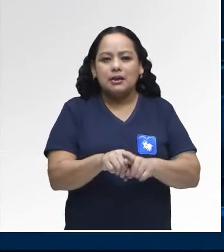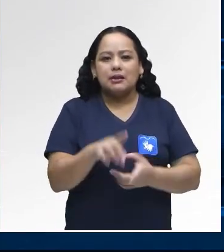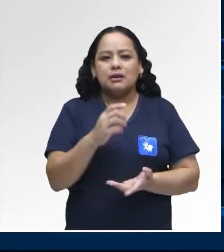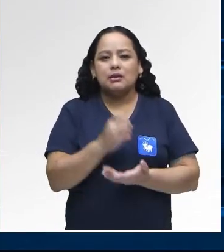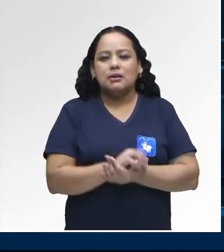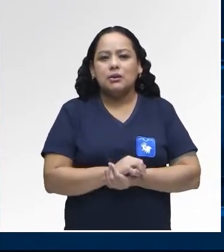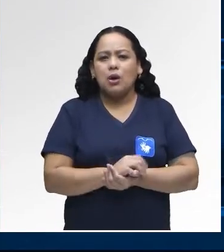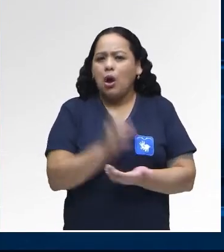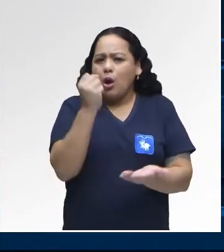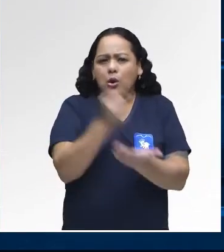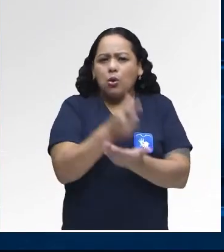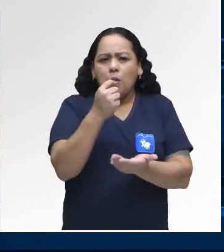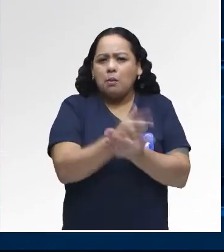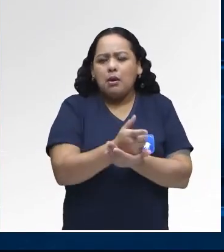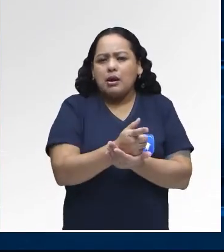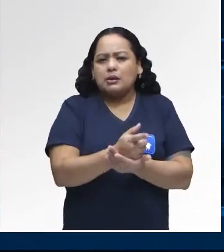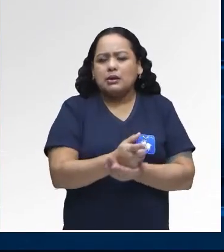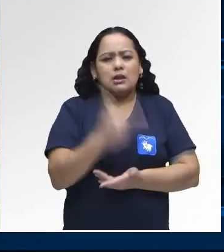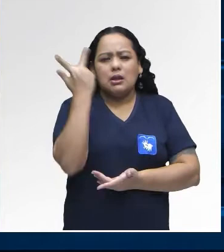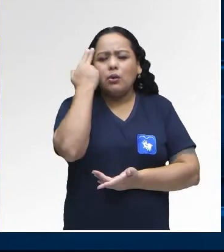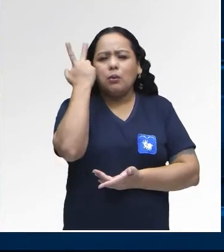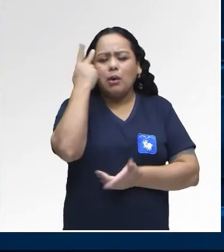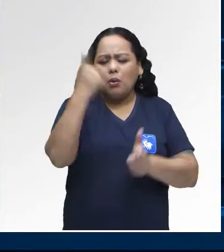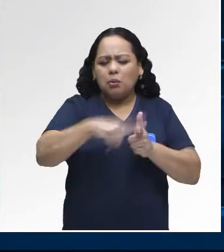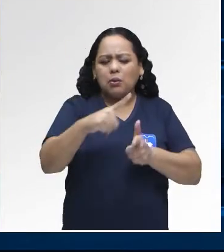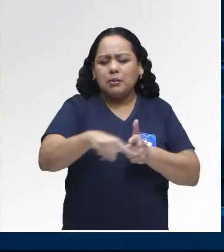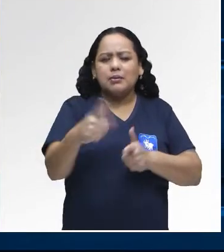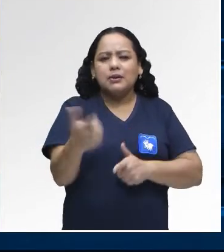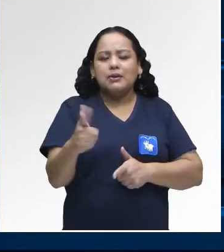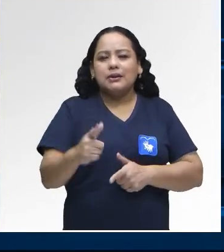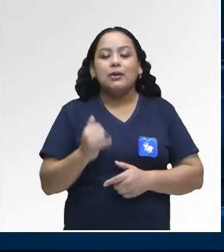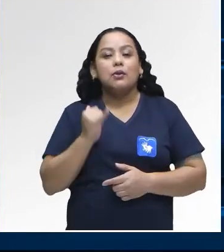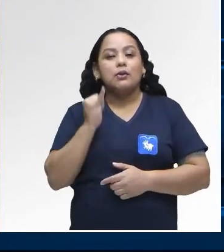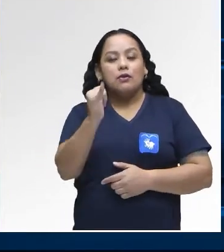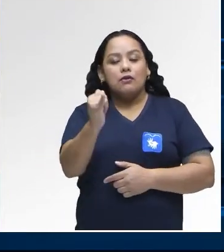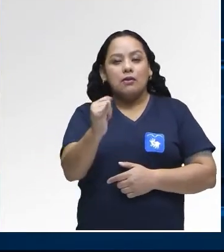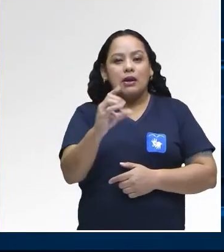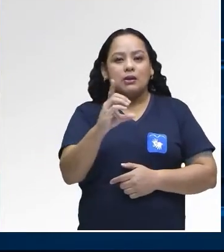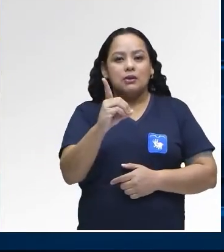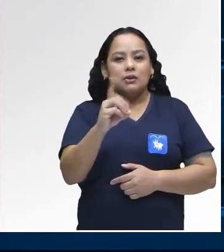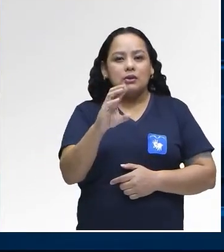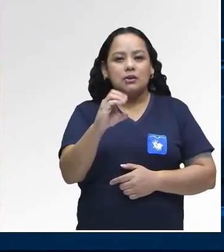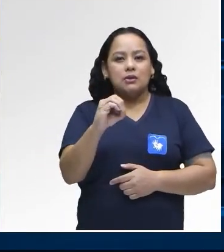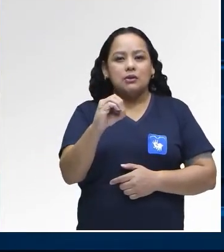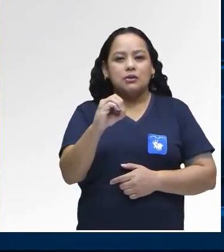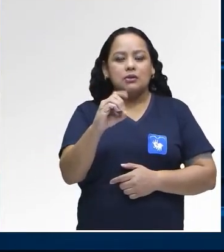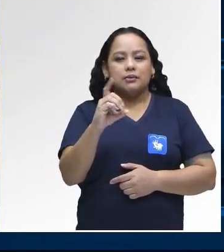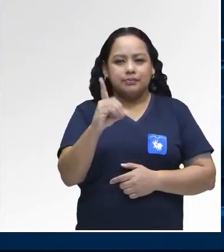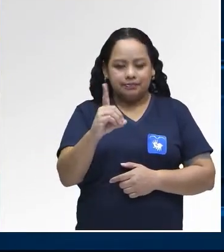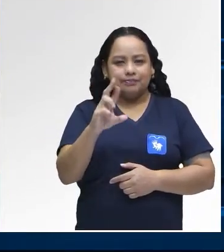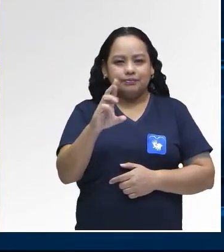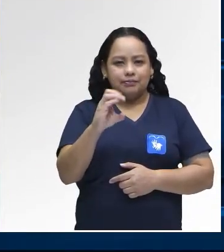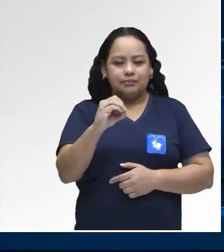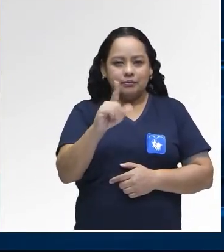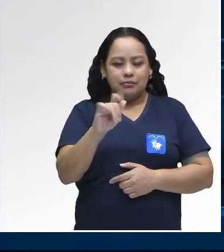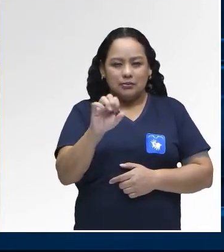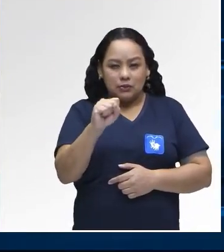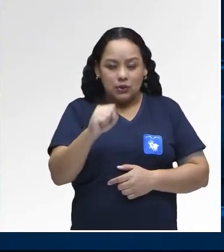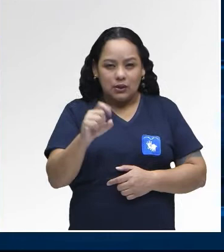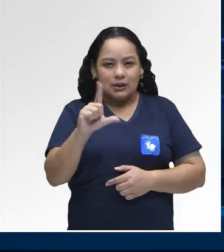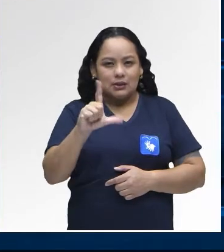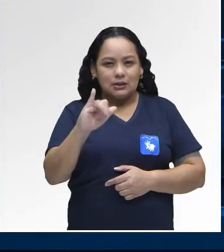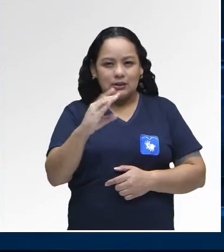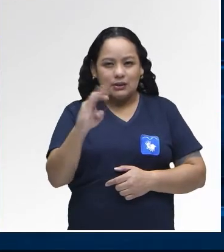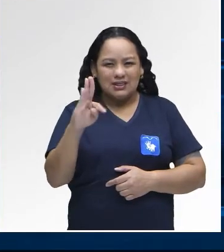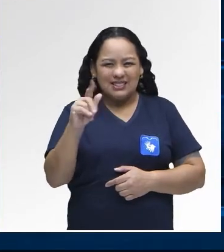consumidas sem problema algum. Então, quando eu falo em drogas lícitas, eu estou falando em drogas como